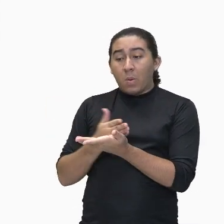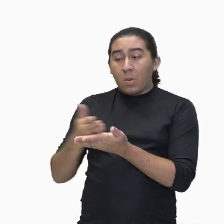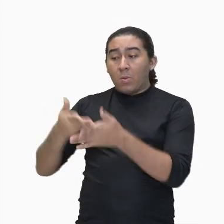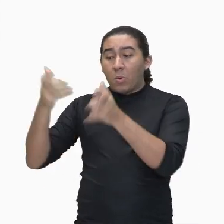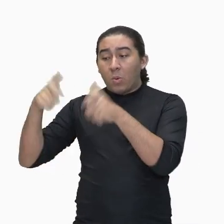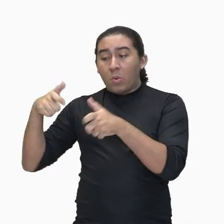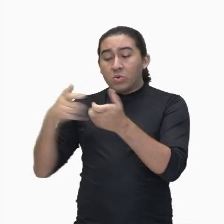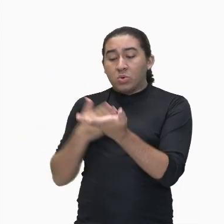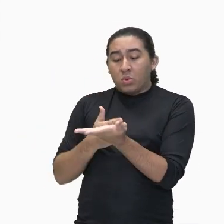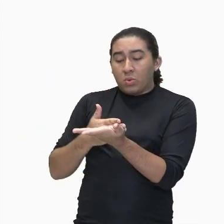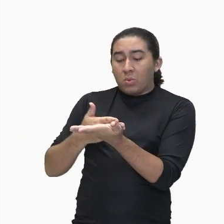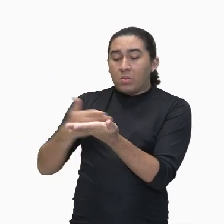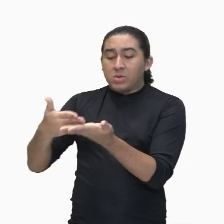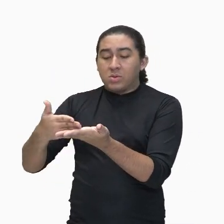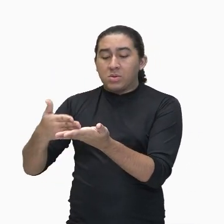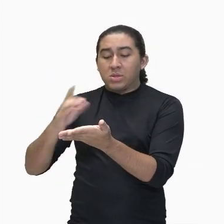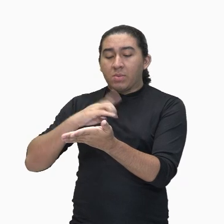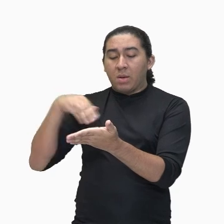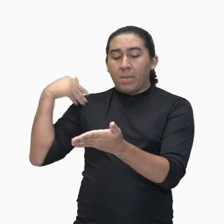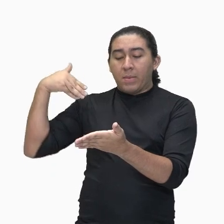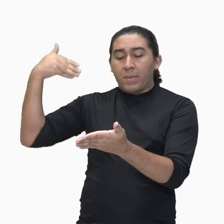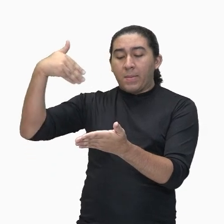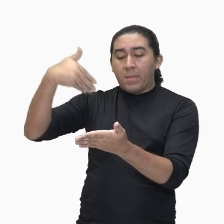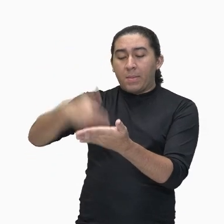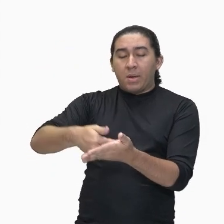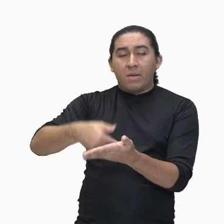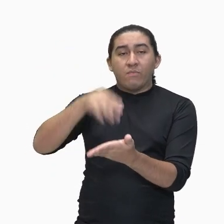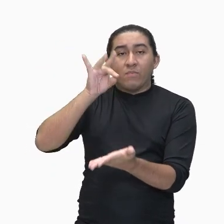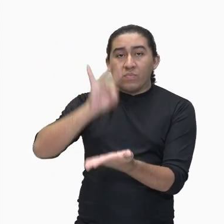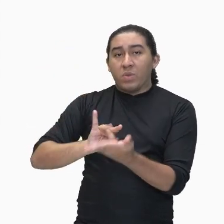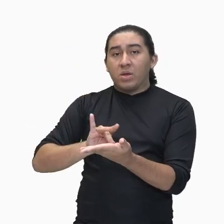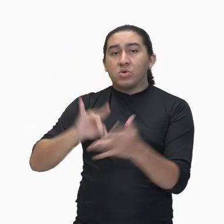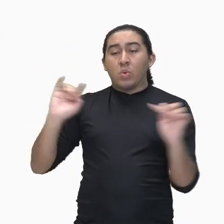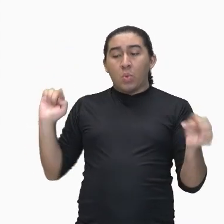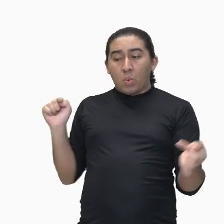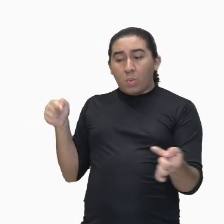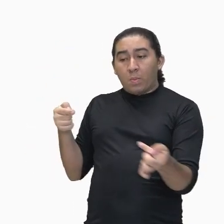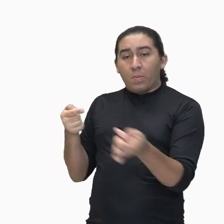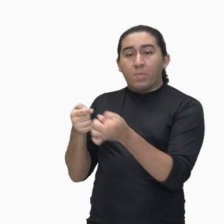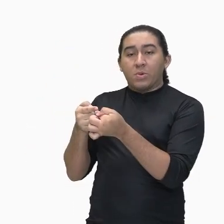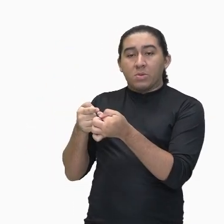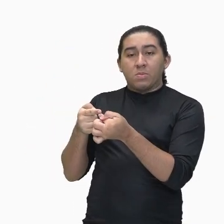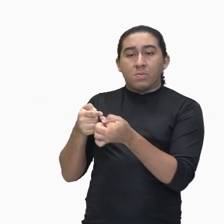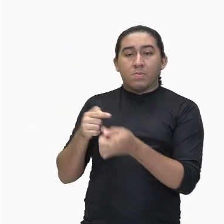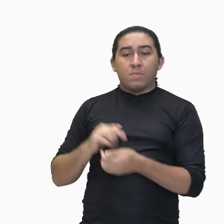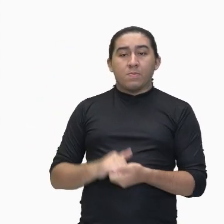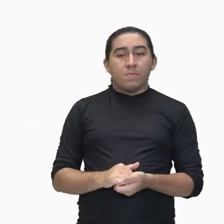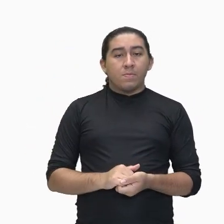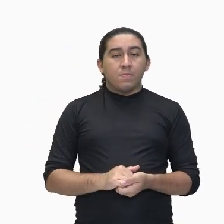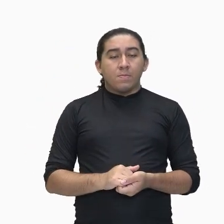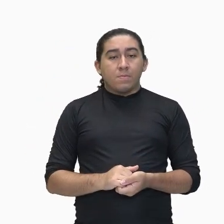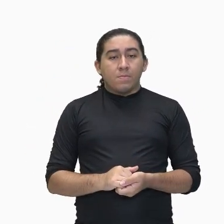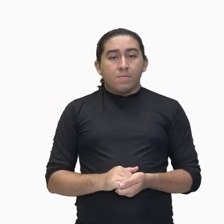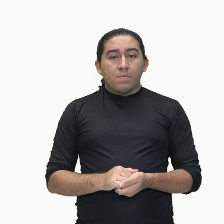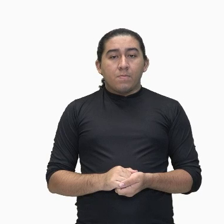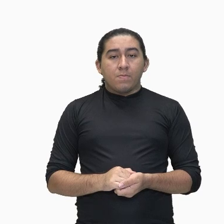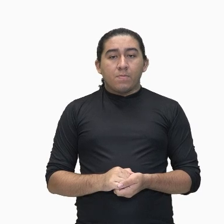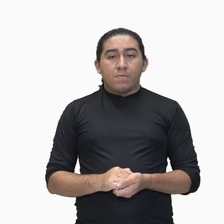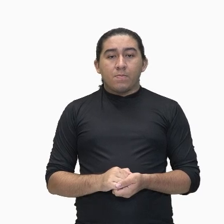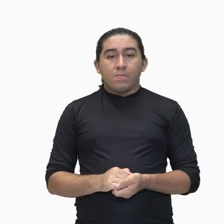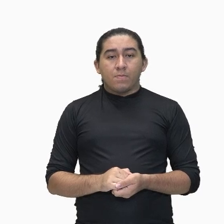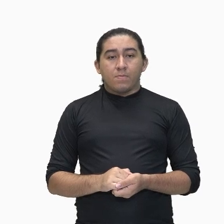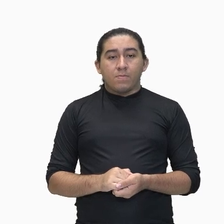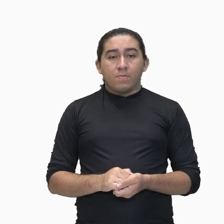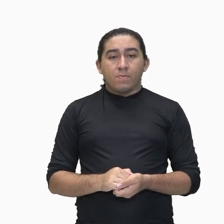Então, ela vai chegar a uma conclusão coerente com a primeira pergunta, com a primeira